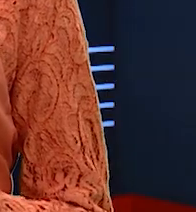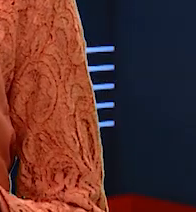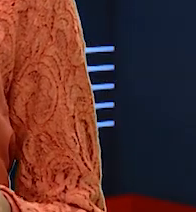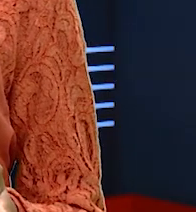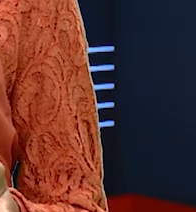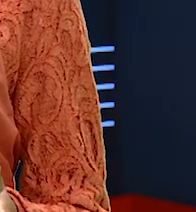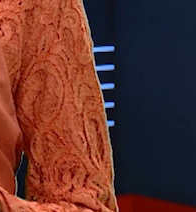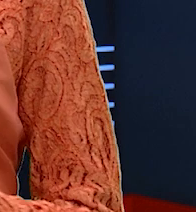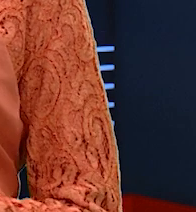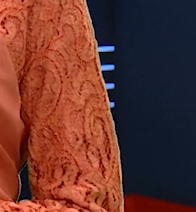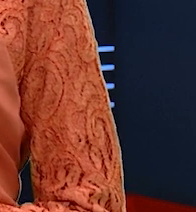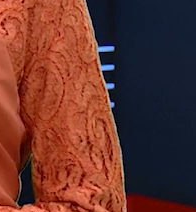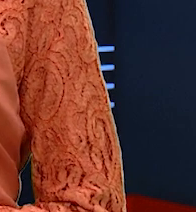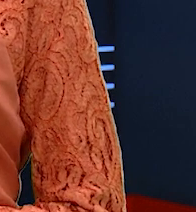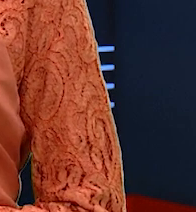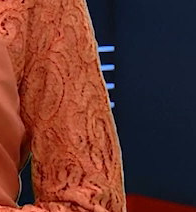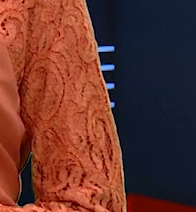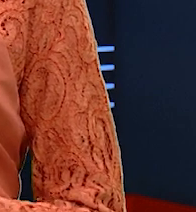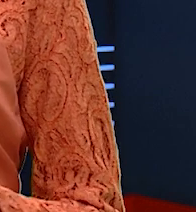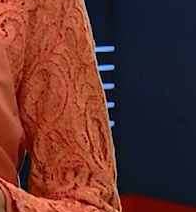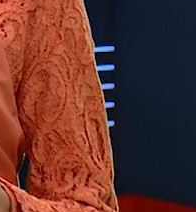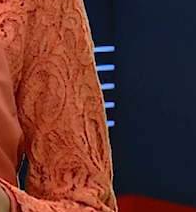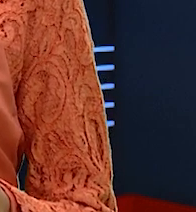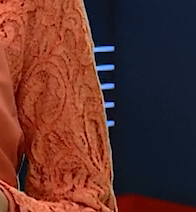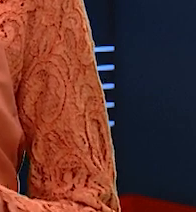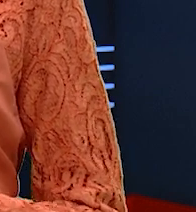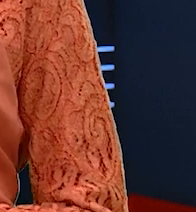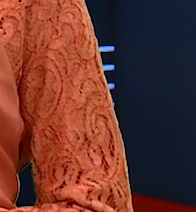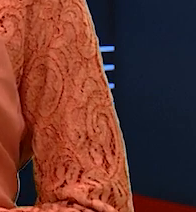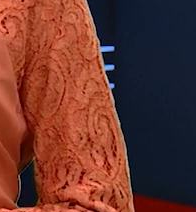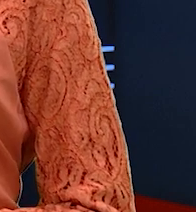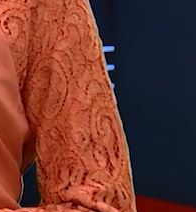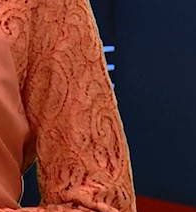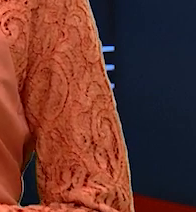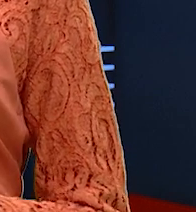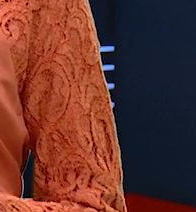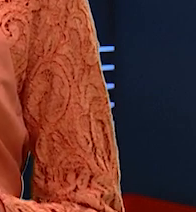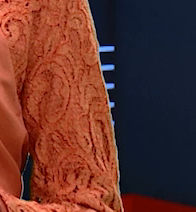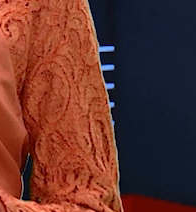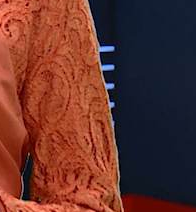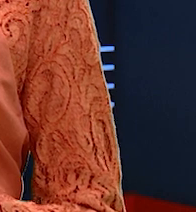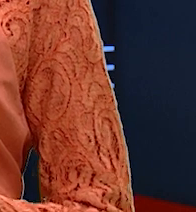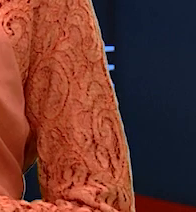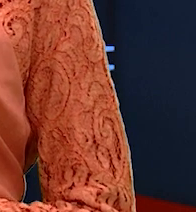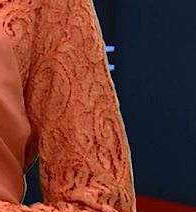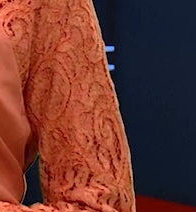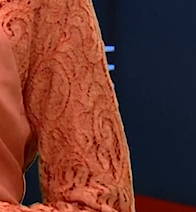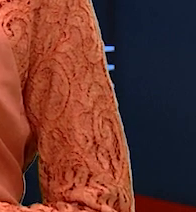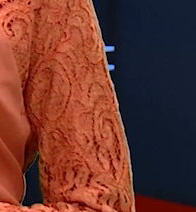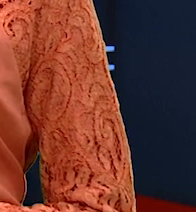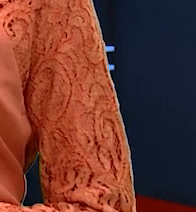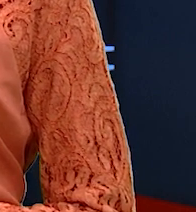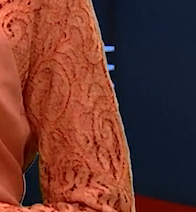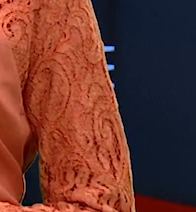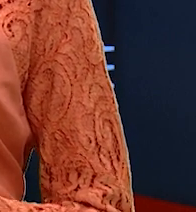O secretário-geral do PCP, Jerónimo de Sousa, criticou o programa do governo. No entanto, o primeiro-ministro António Costa defendeu